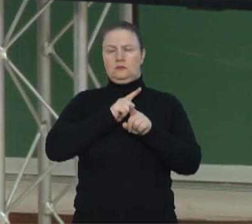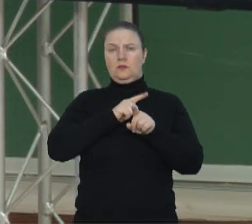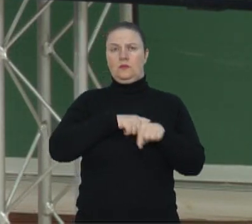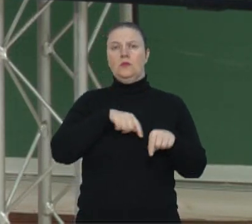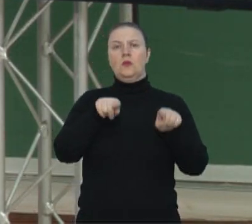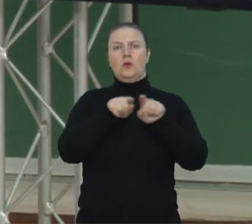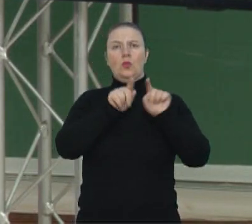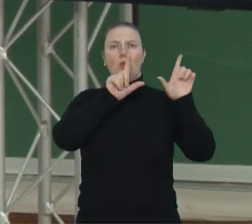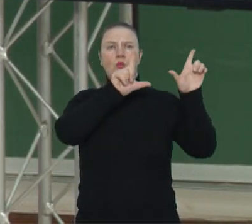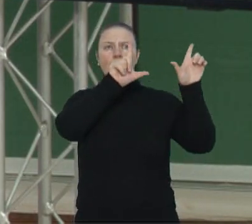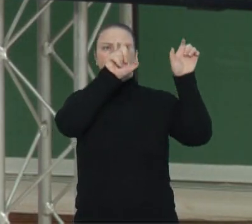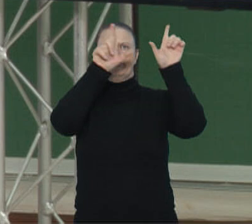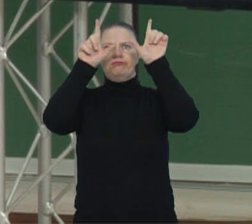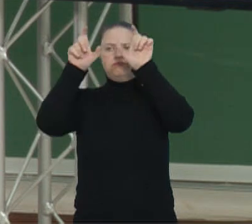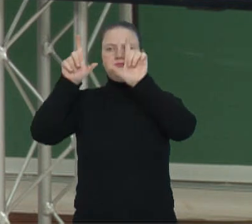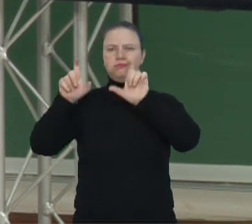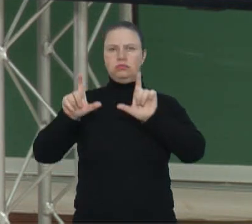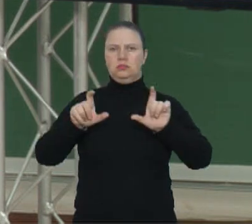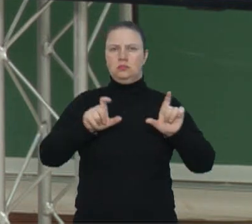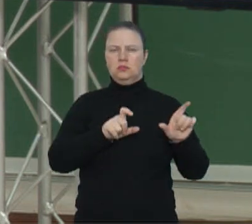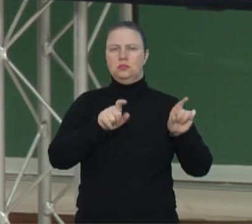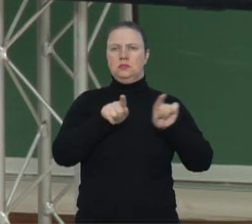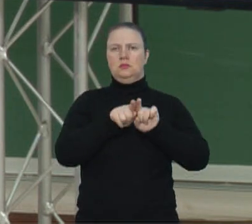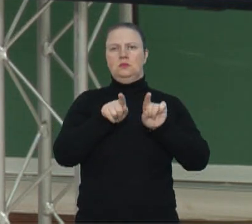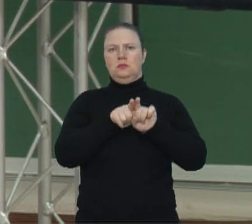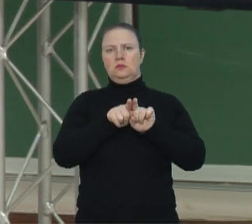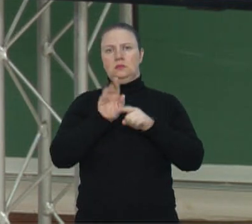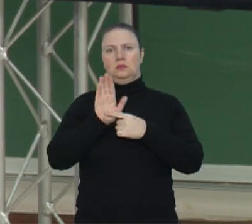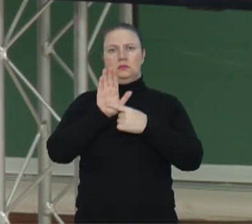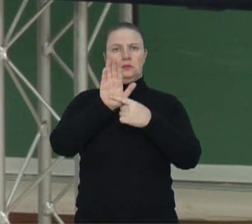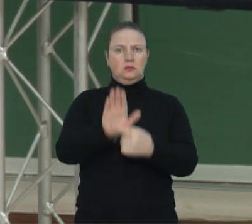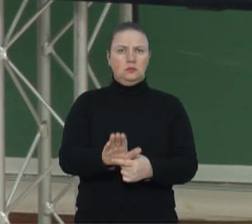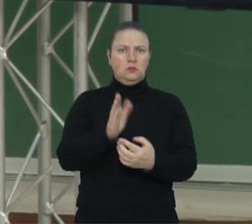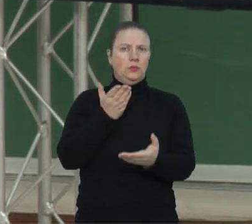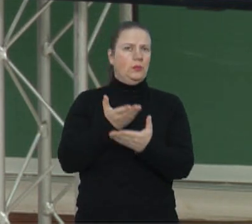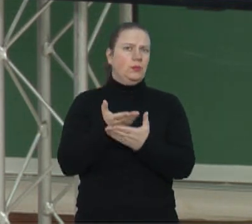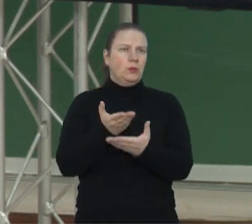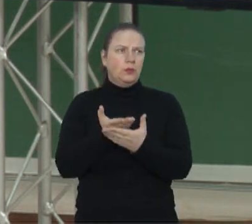com sobreposição, solarização e outros. Eu trouxe lá na aula